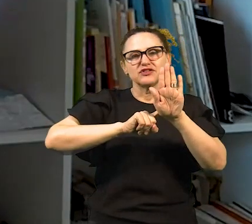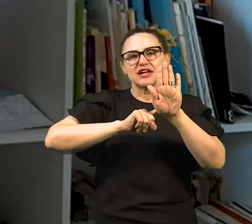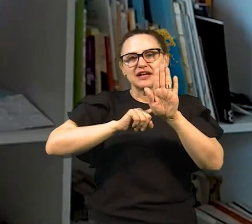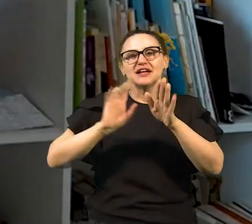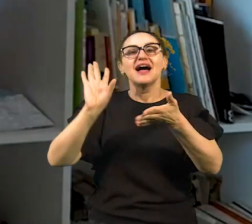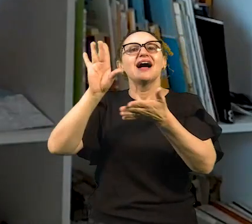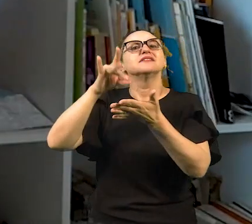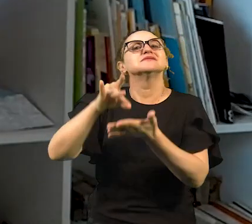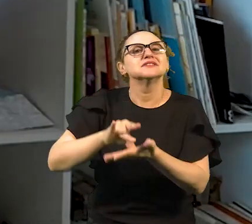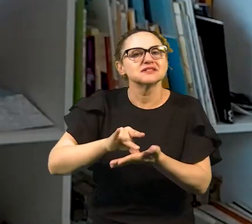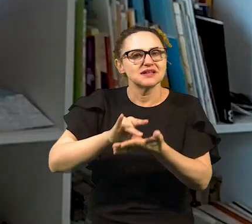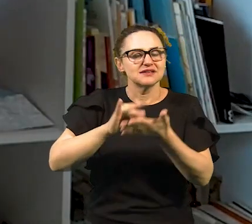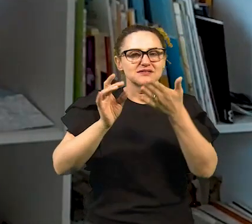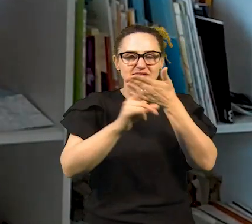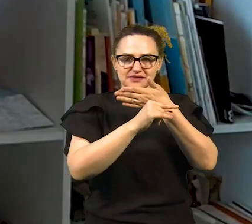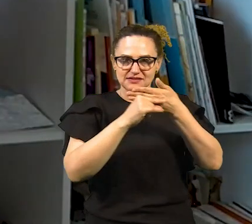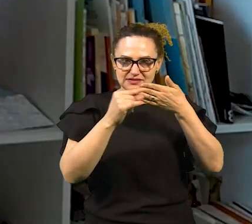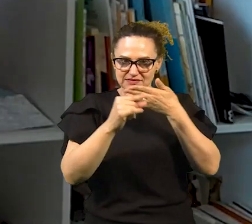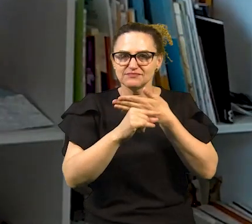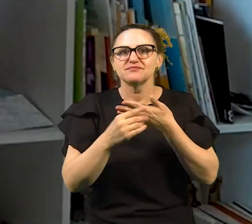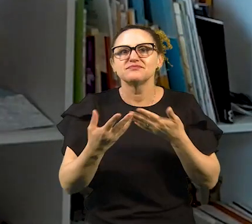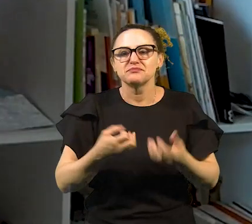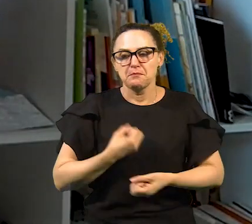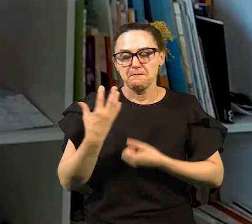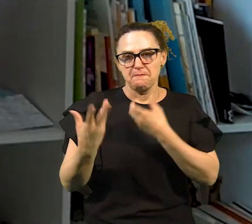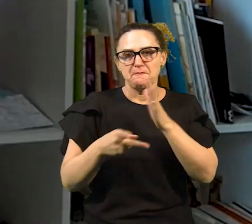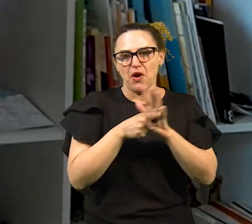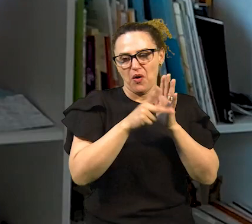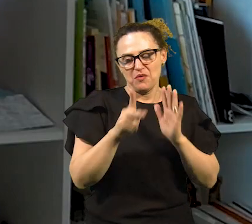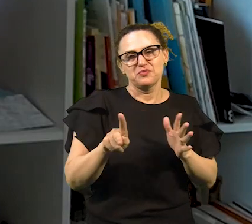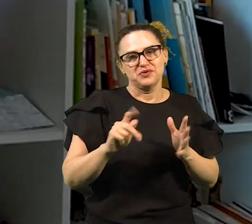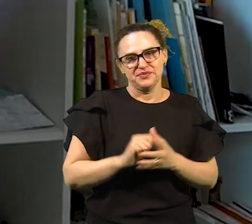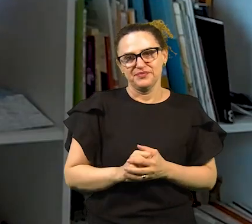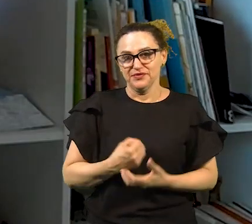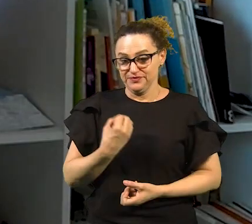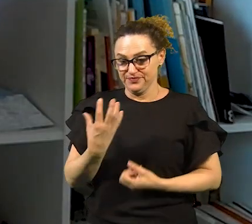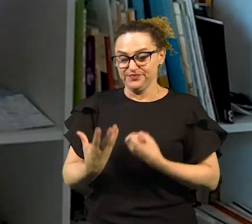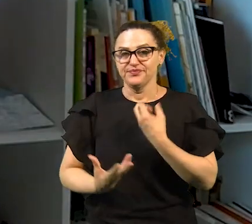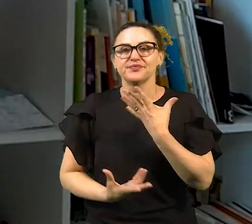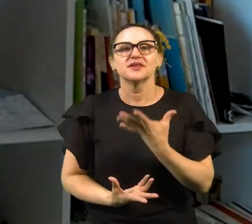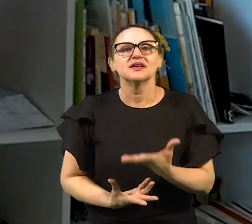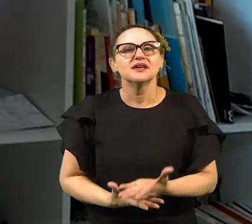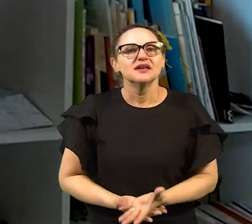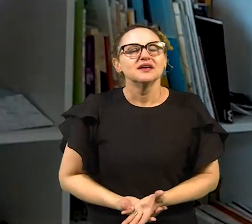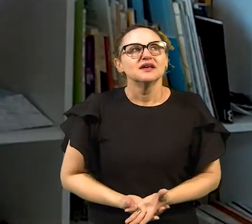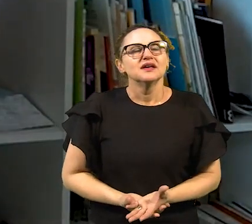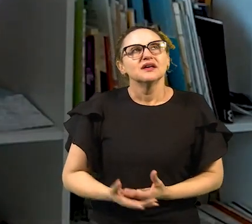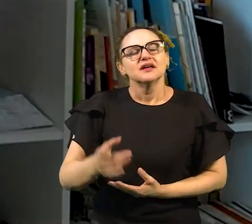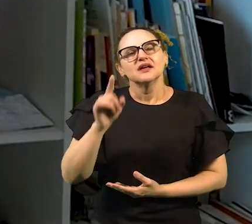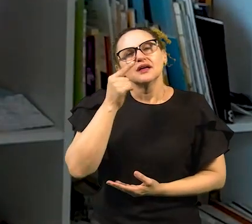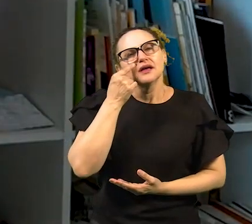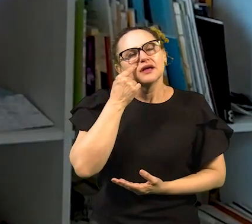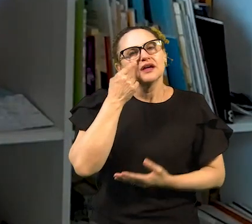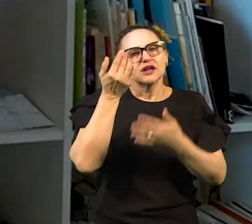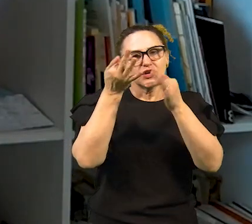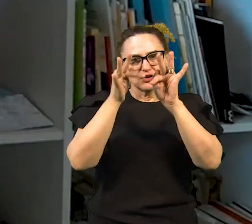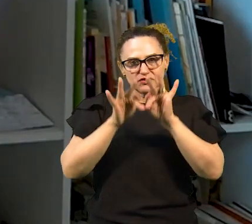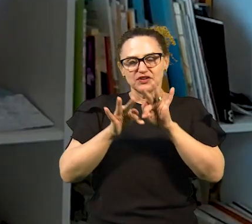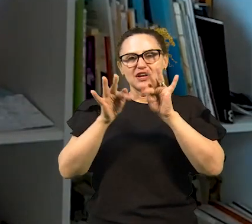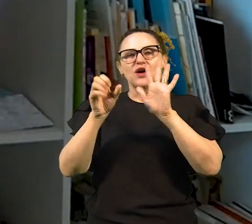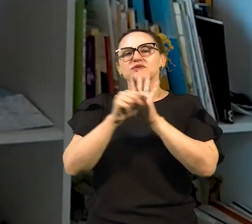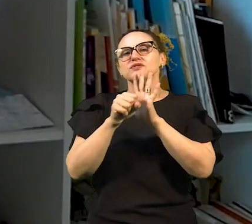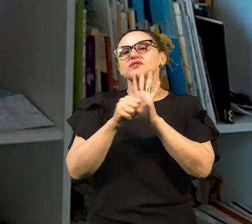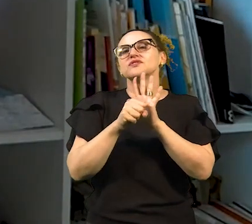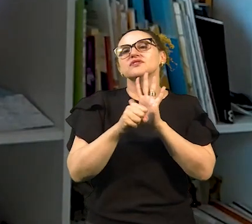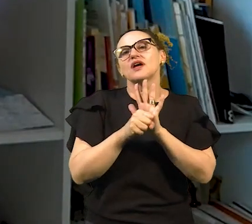dito pré-modernista ou modernista. Então, esse Brasil que canta, ele vai cantar coisas muito diferentes nesse período do final do século XIX, no